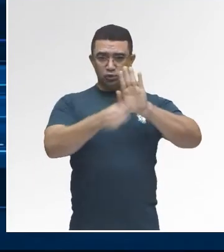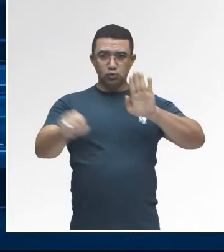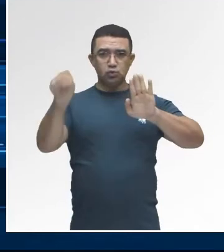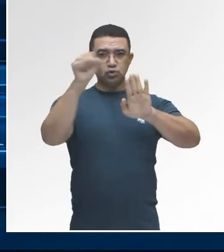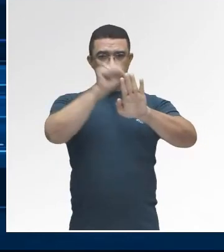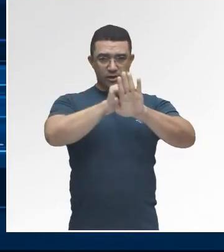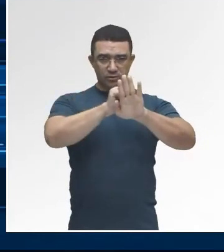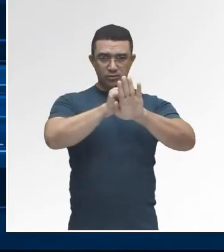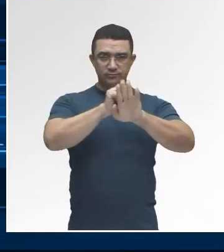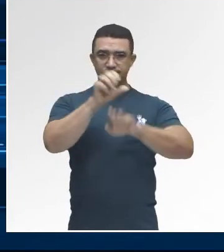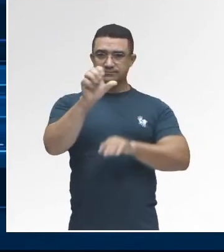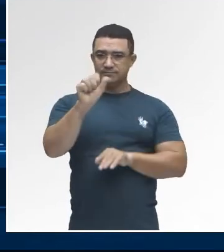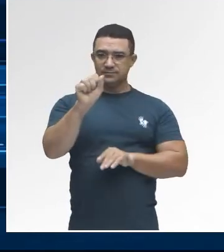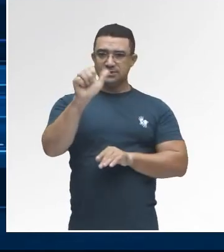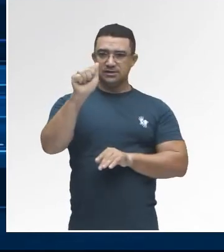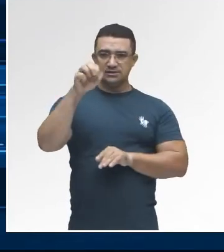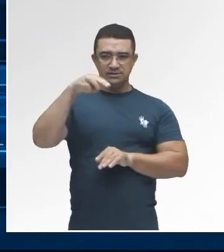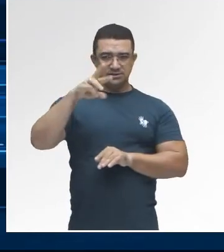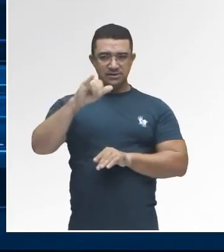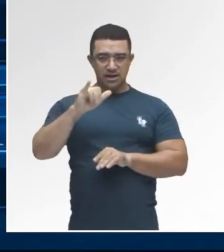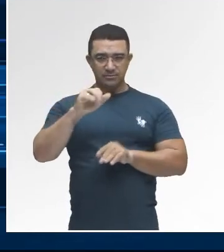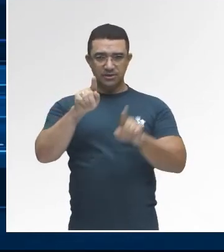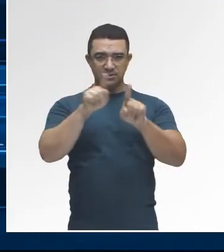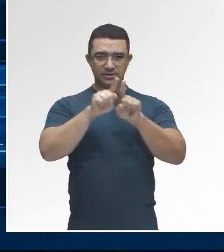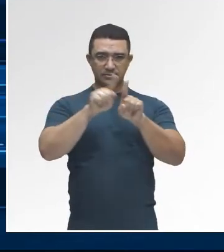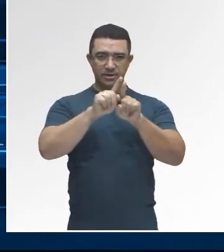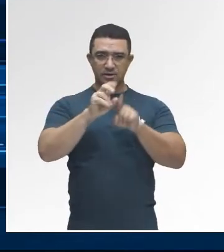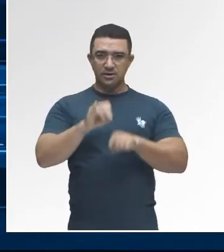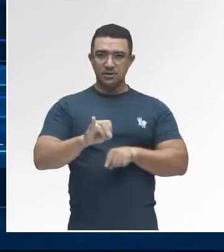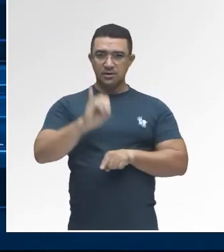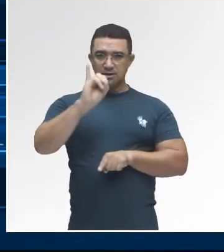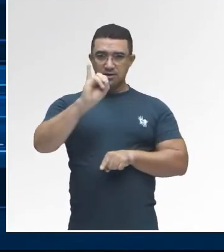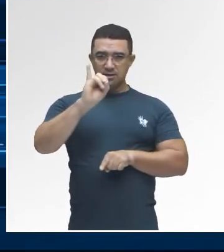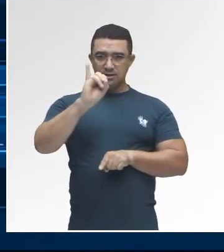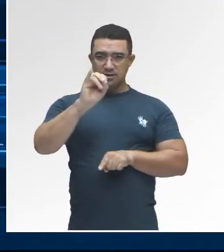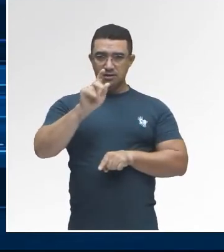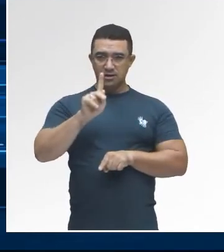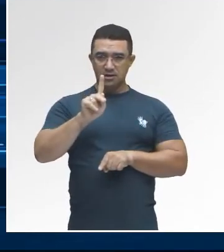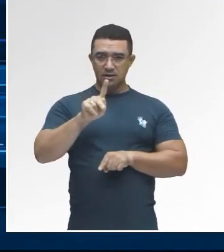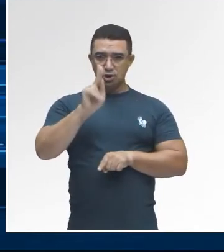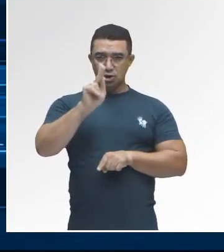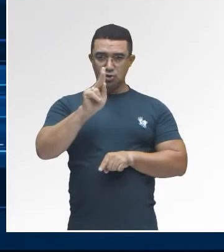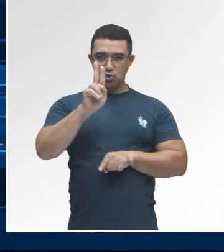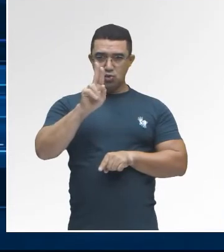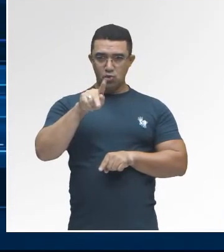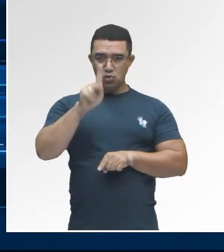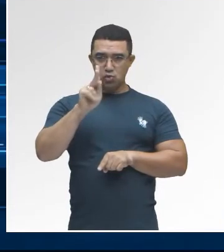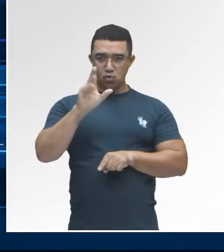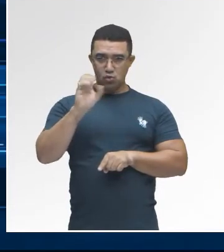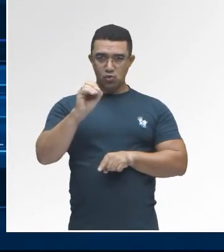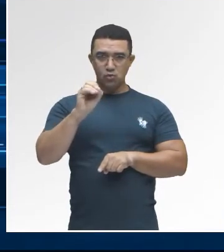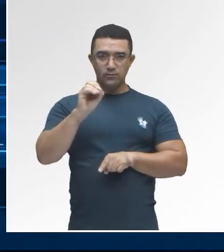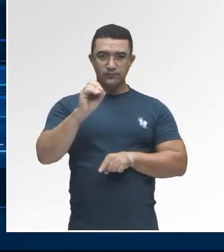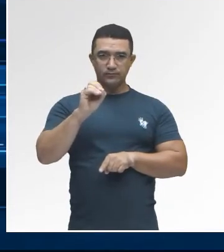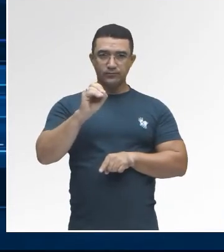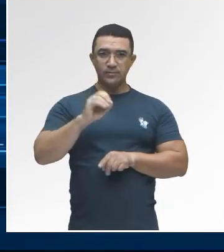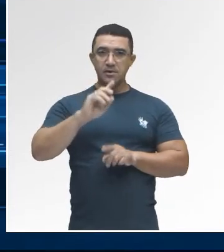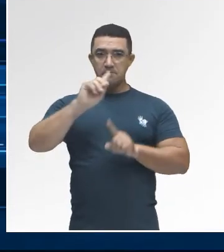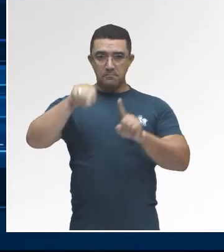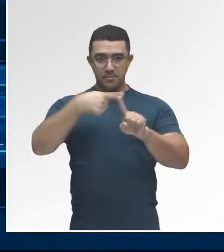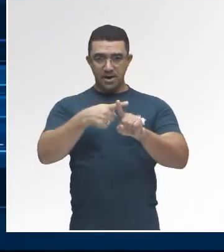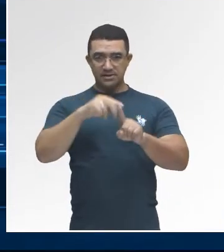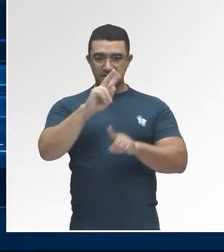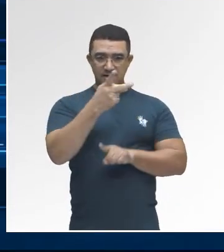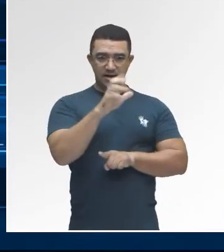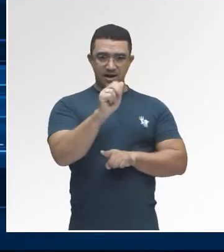e Cuco, logo depois vocês vão encontrar o have just, né? Have just, ok? O have é o verbo